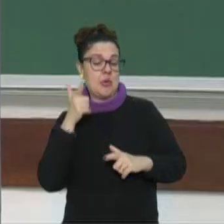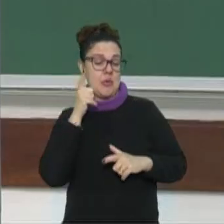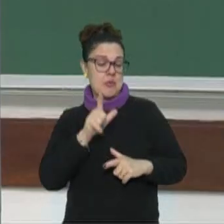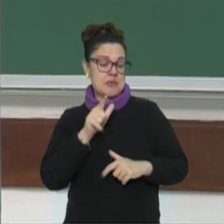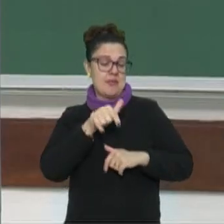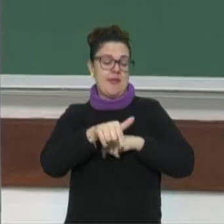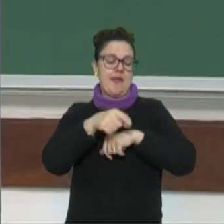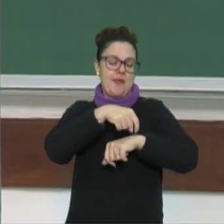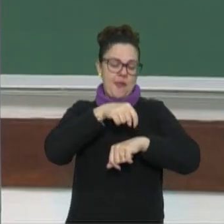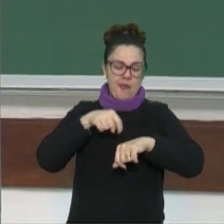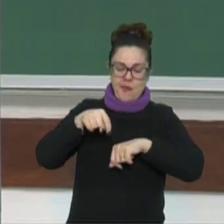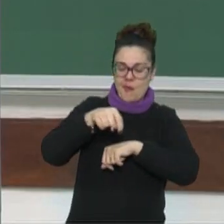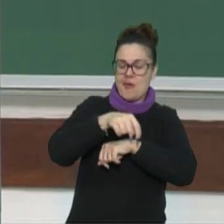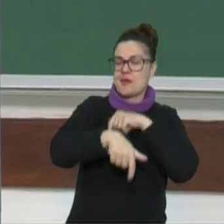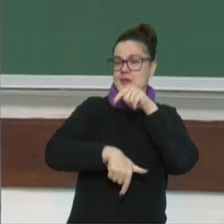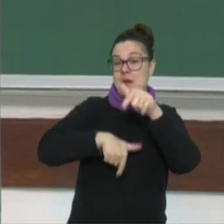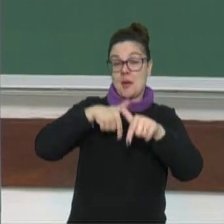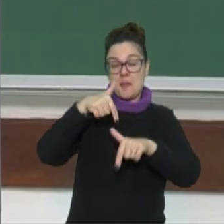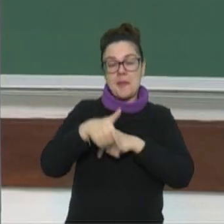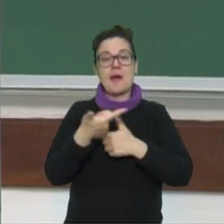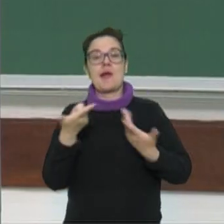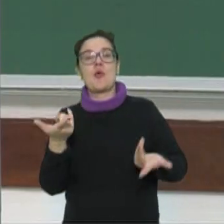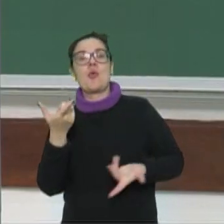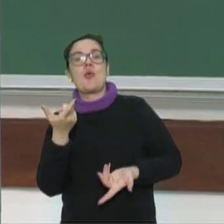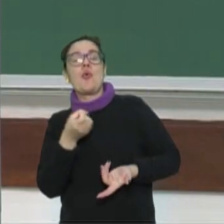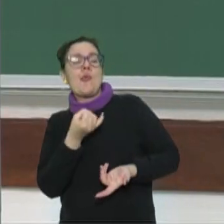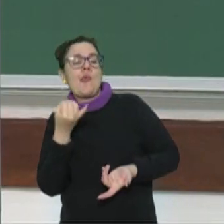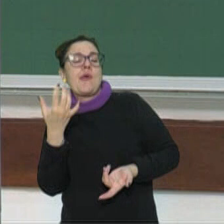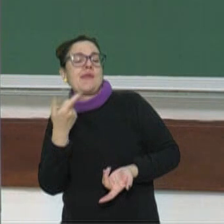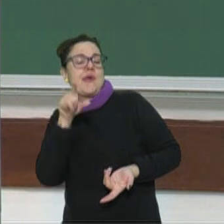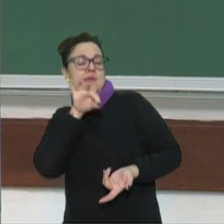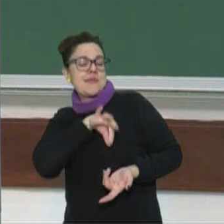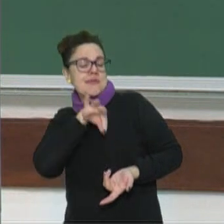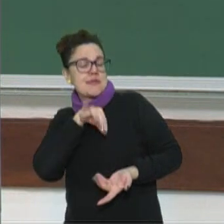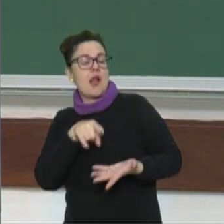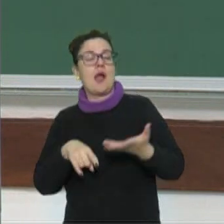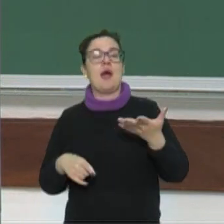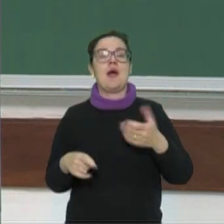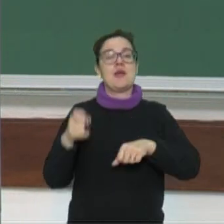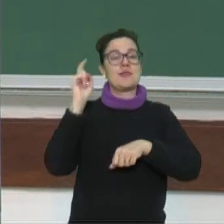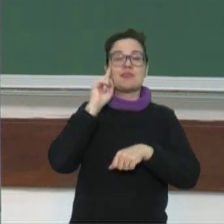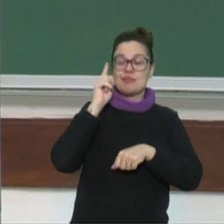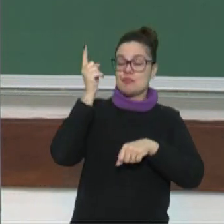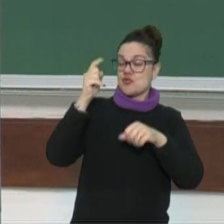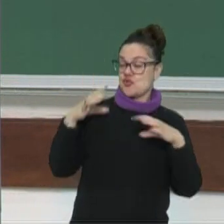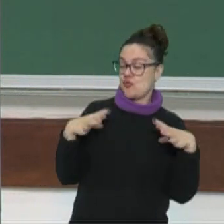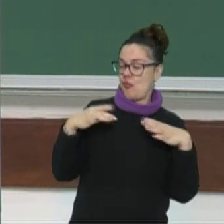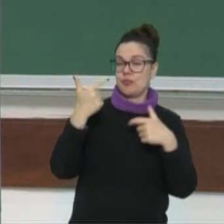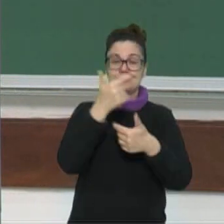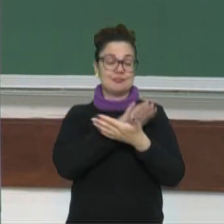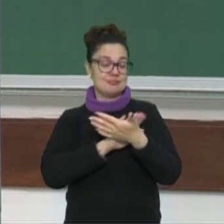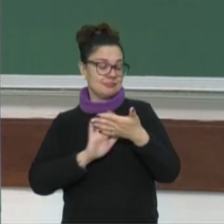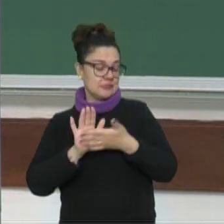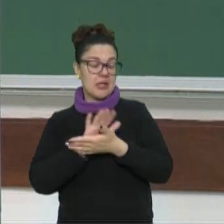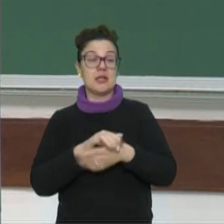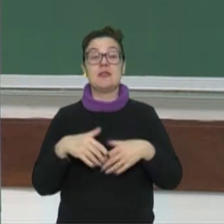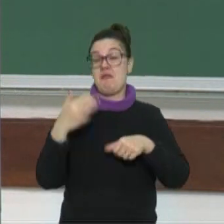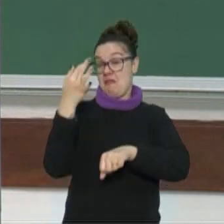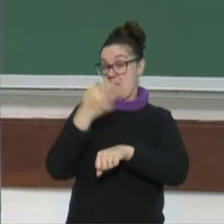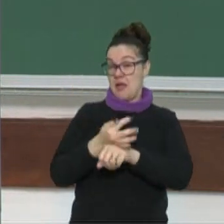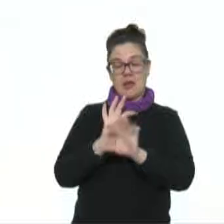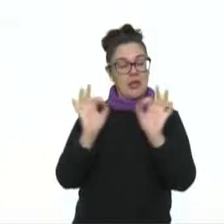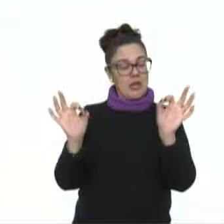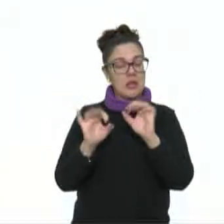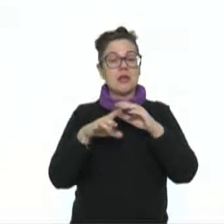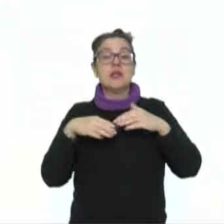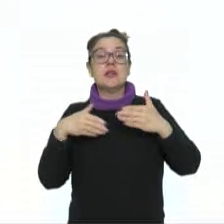de trabalho, dia de folga, quanto que poderia ser um salário mínimo. Não havia nada que protegesse. Por causa disso, eles